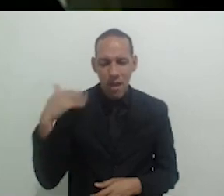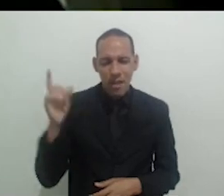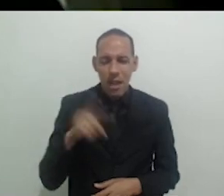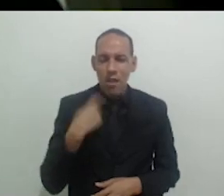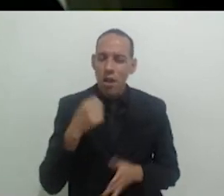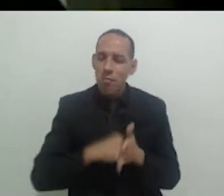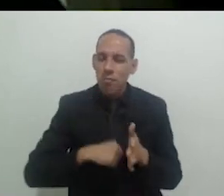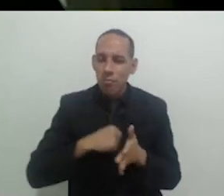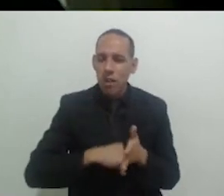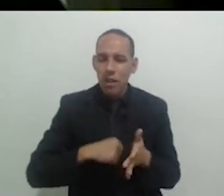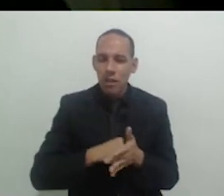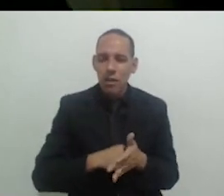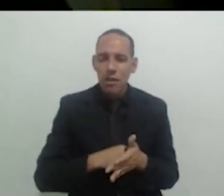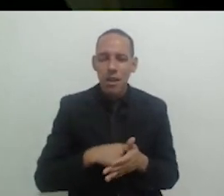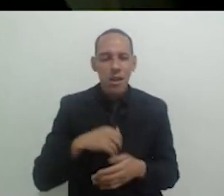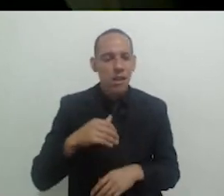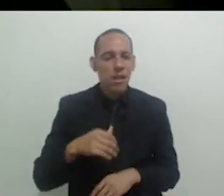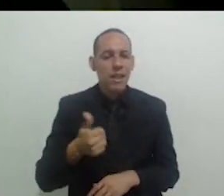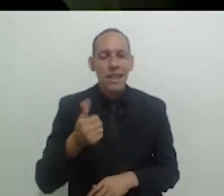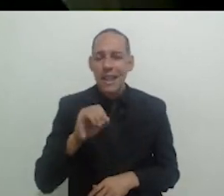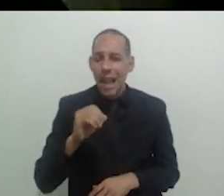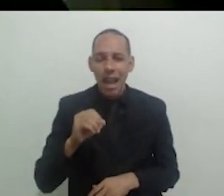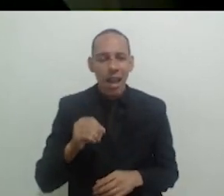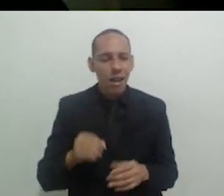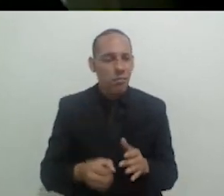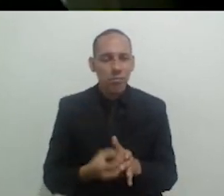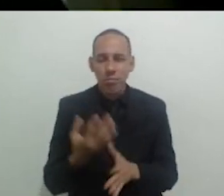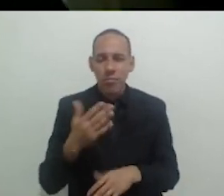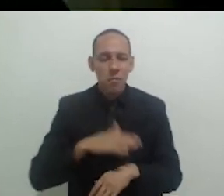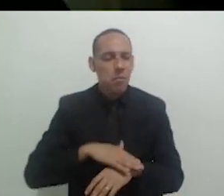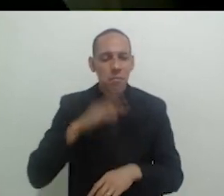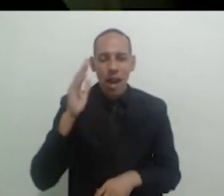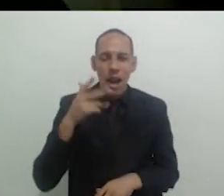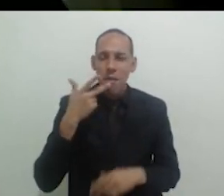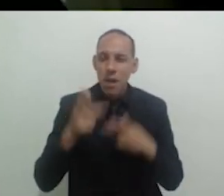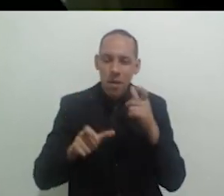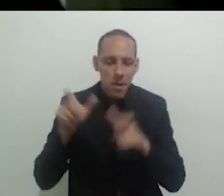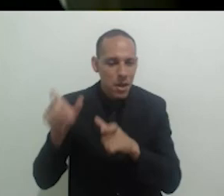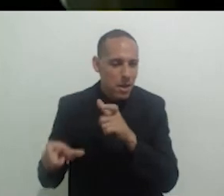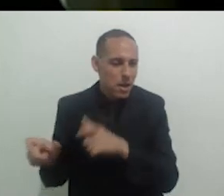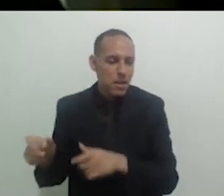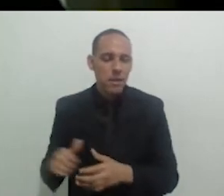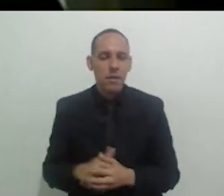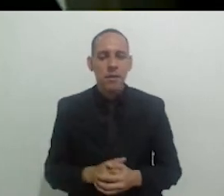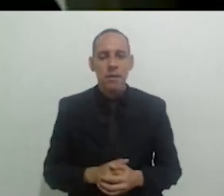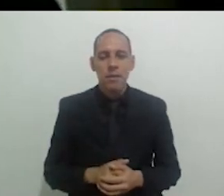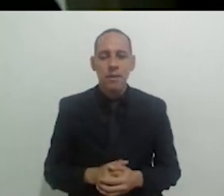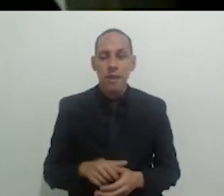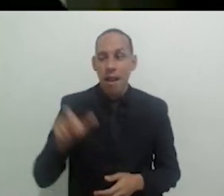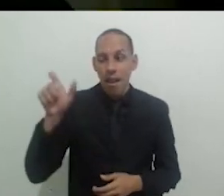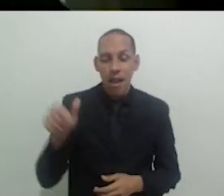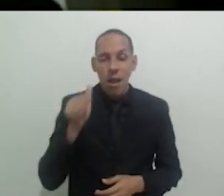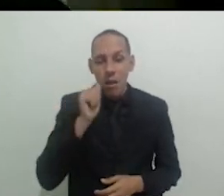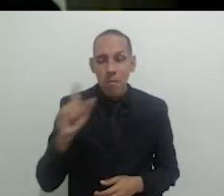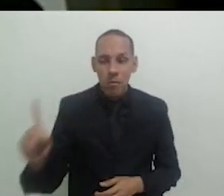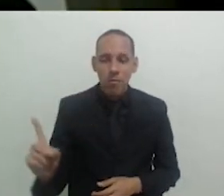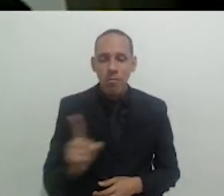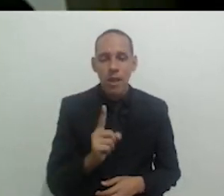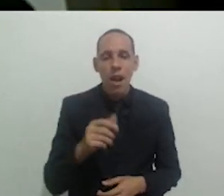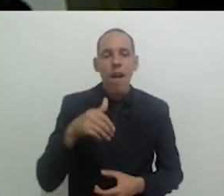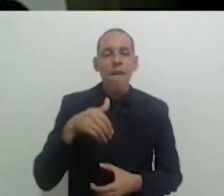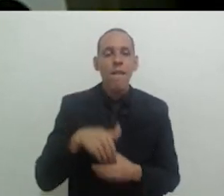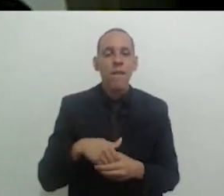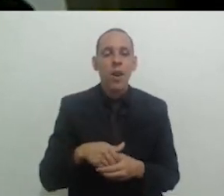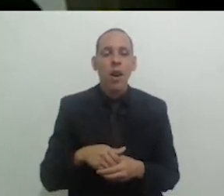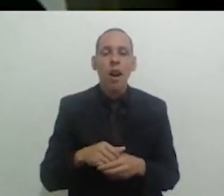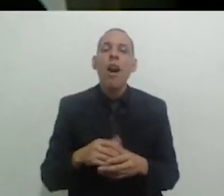mais de 10 vezes com a Maria Tereza Willi, e ela trouxe o voto favorável a gente. Eu acho que o presidente Rebouças